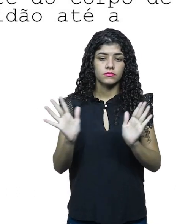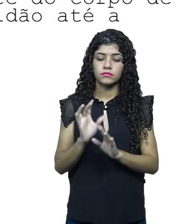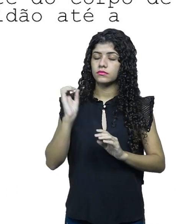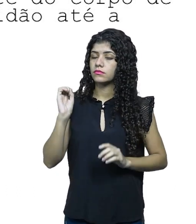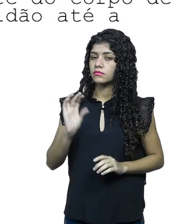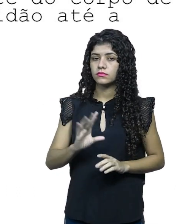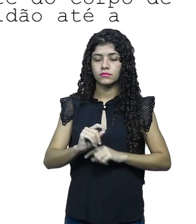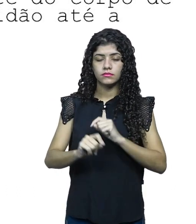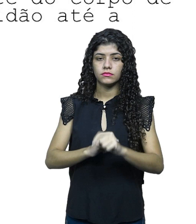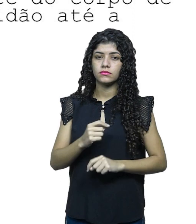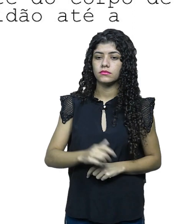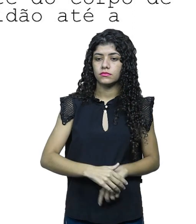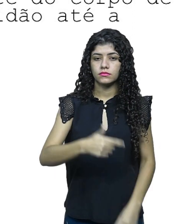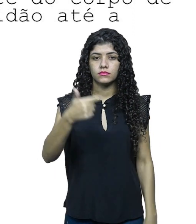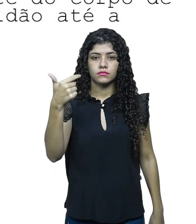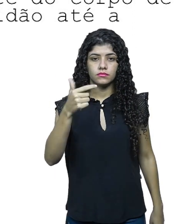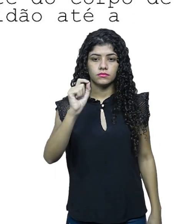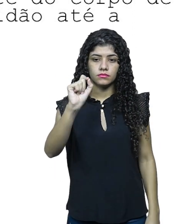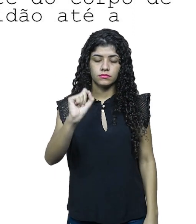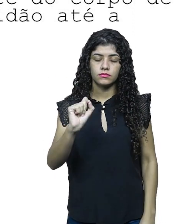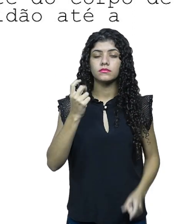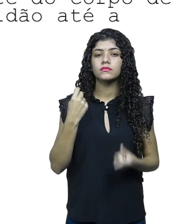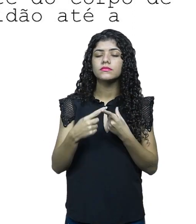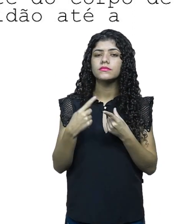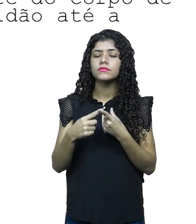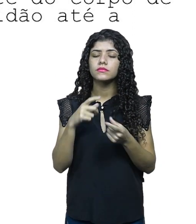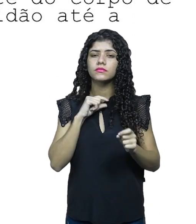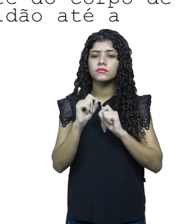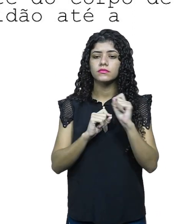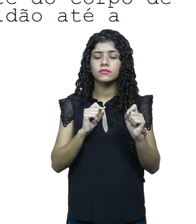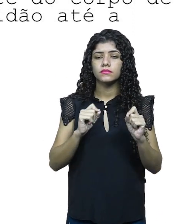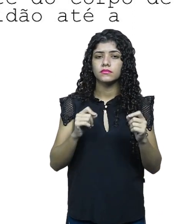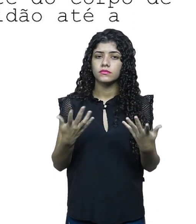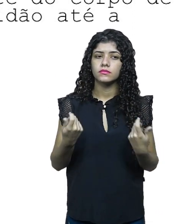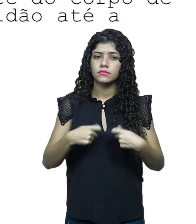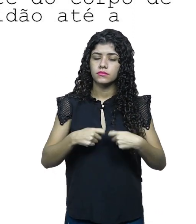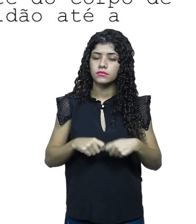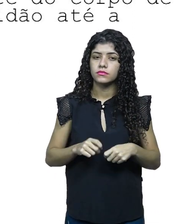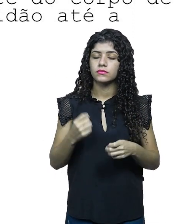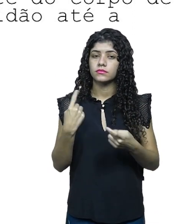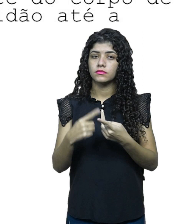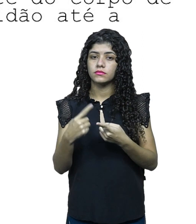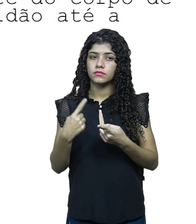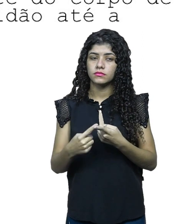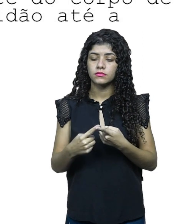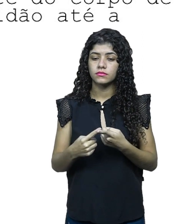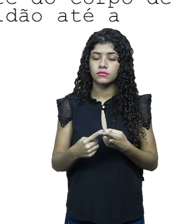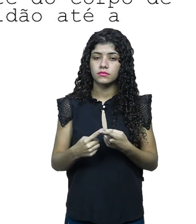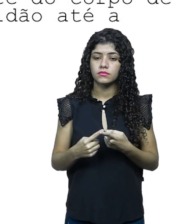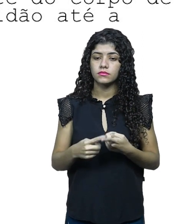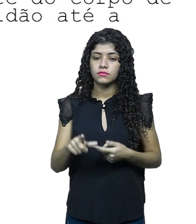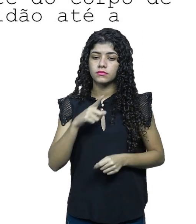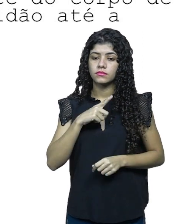tal. Colocou direto, insert, 2 pontos. Então, por que esse cabeçalho é necessário?